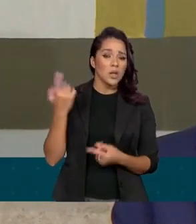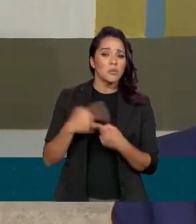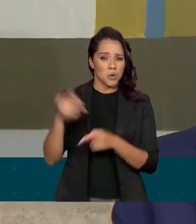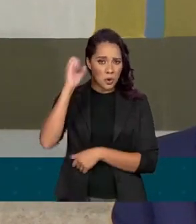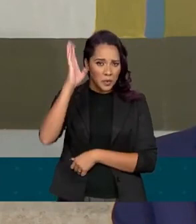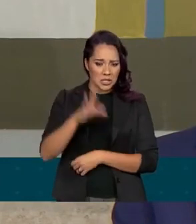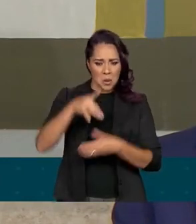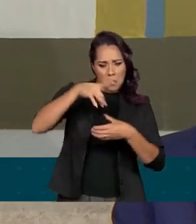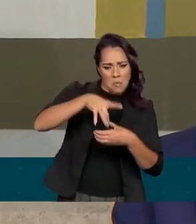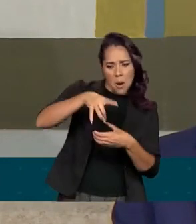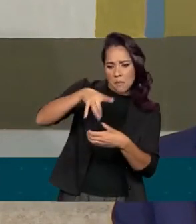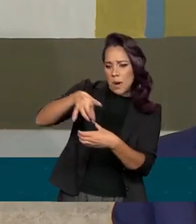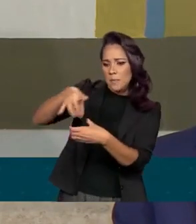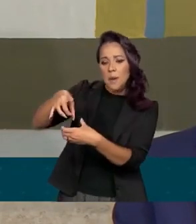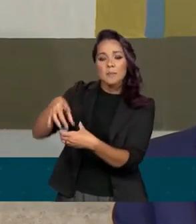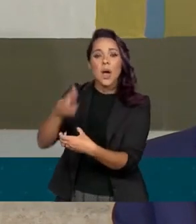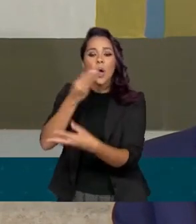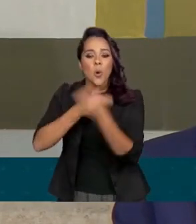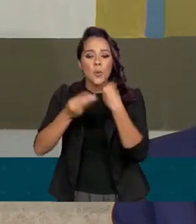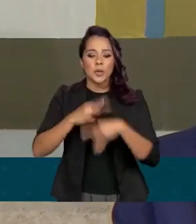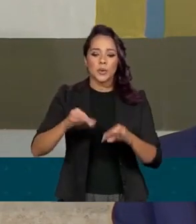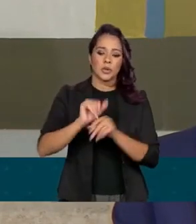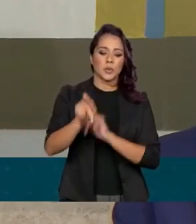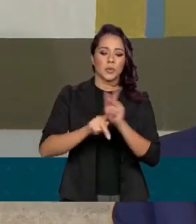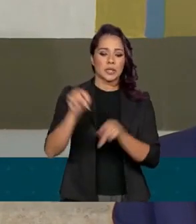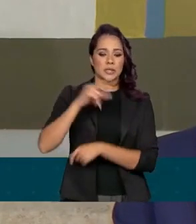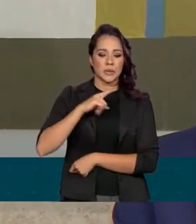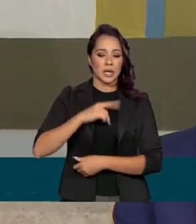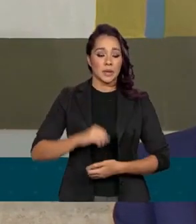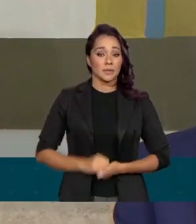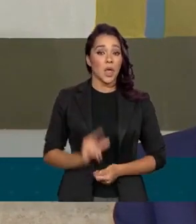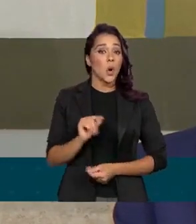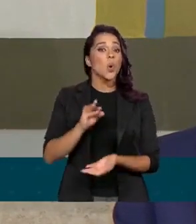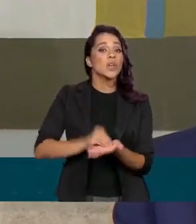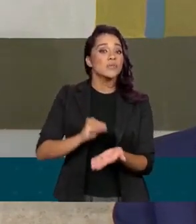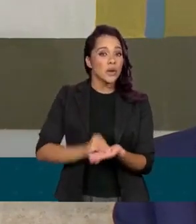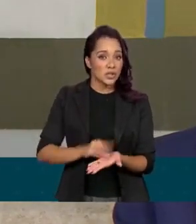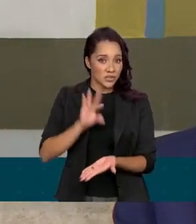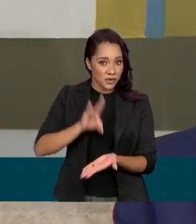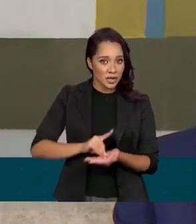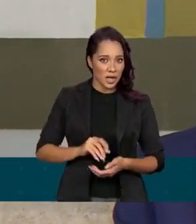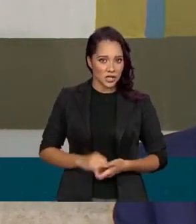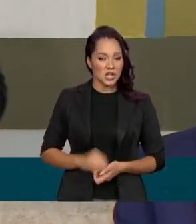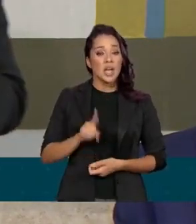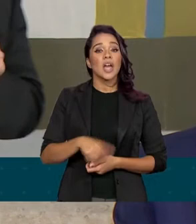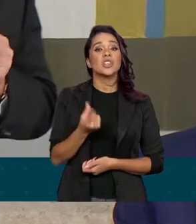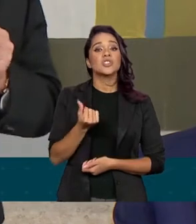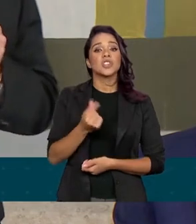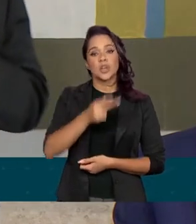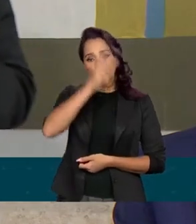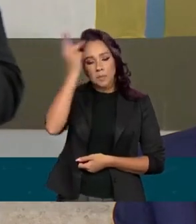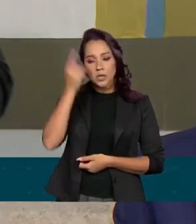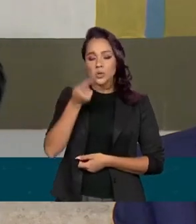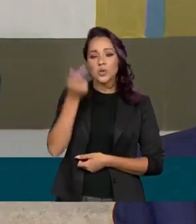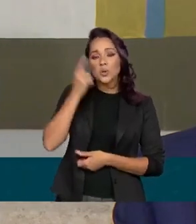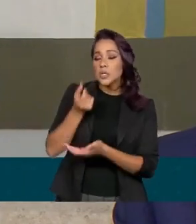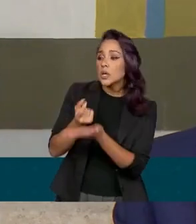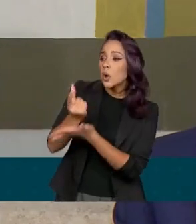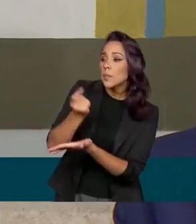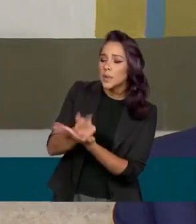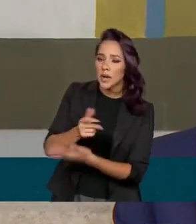o Brasil produz alimento suficiente para o seu povo. O que falta, na verdade, é dinheiro para as pessoas poderem